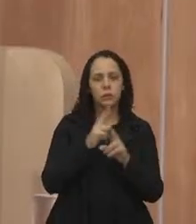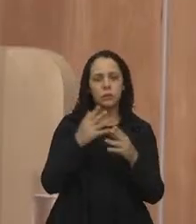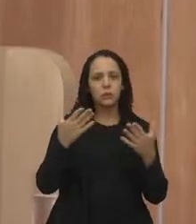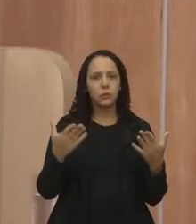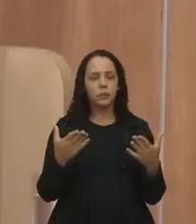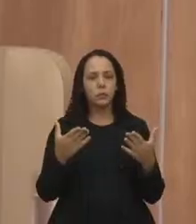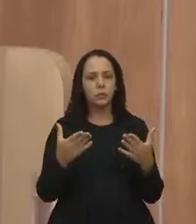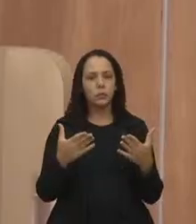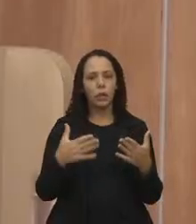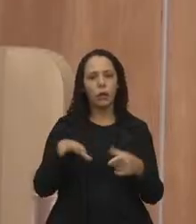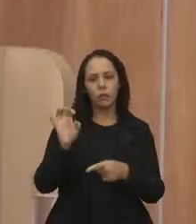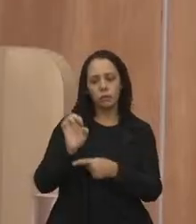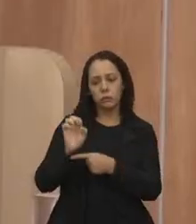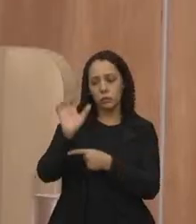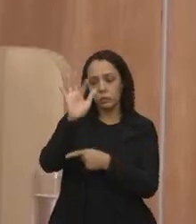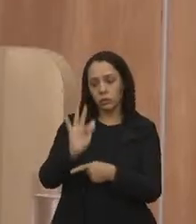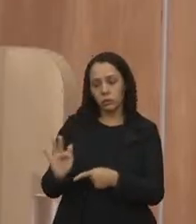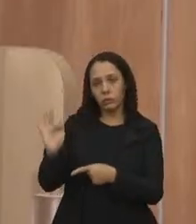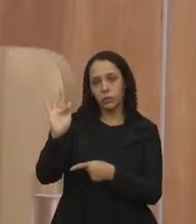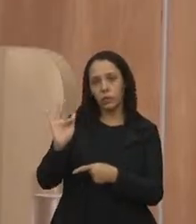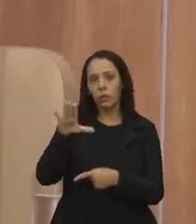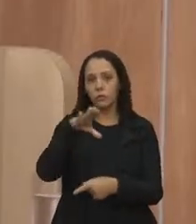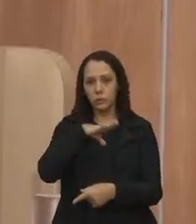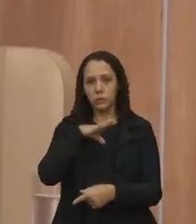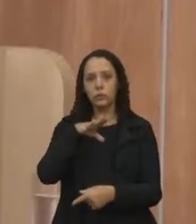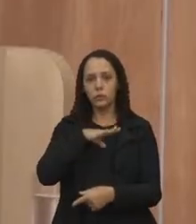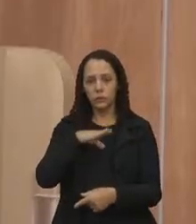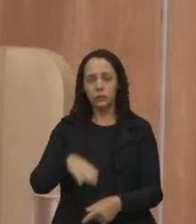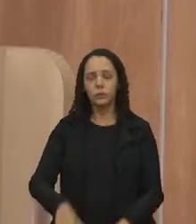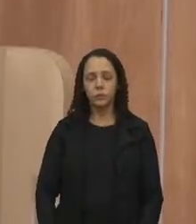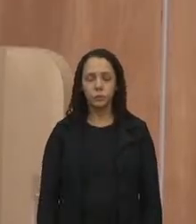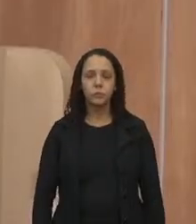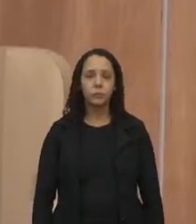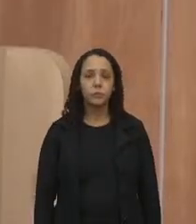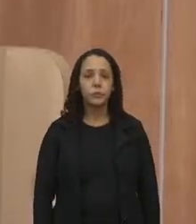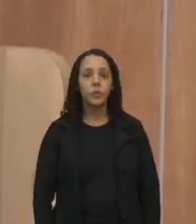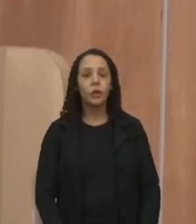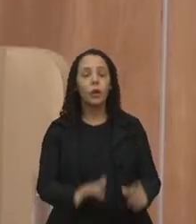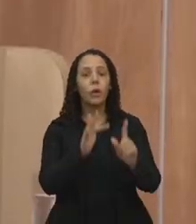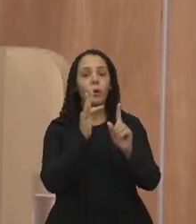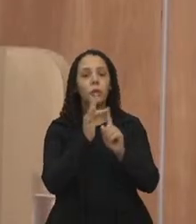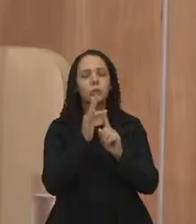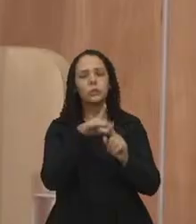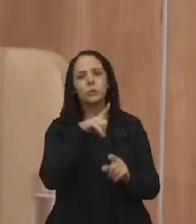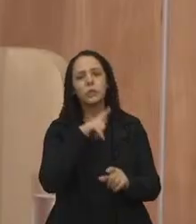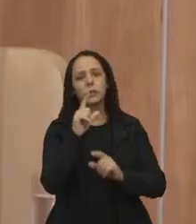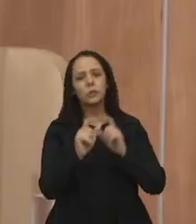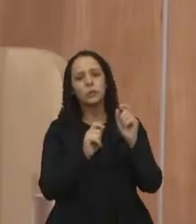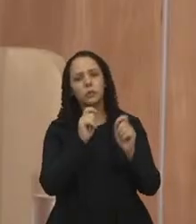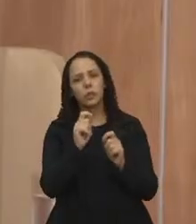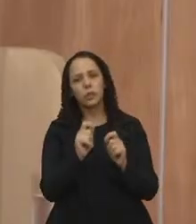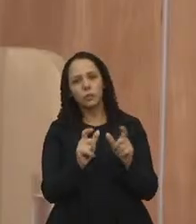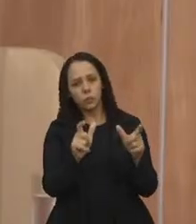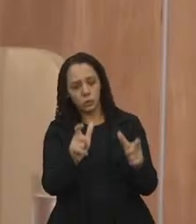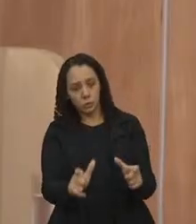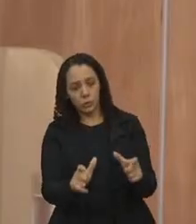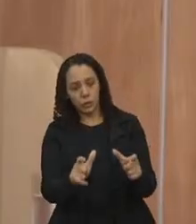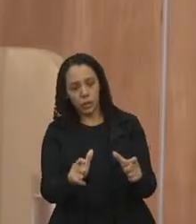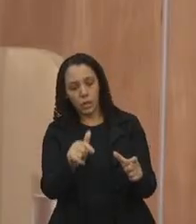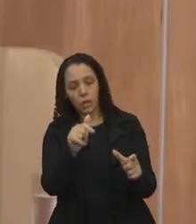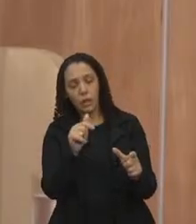públicos estaduais, federais e municipais, né? E o Instituto ainda tem o local onde ele está ainda